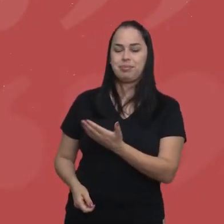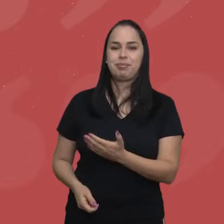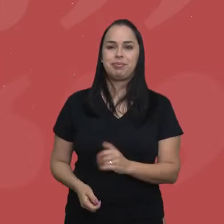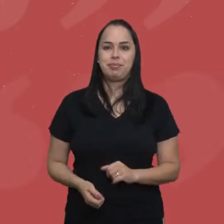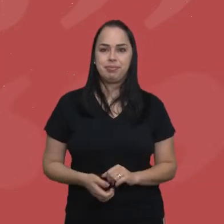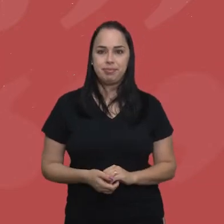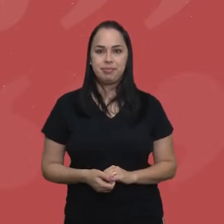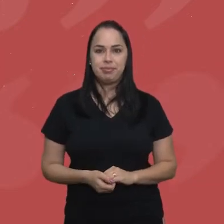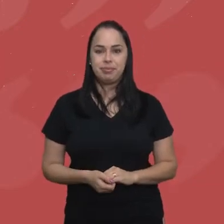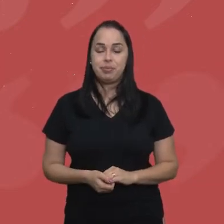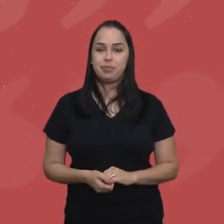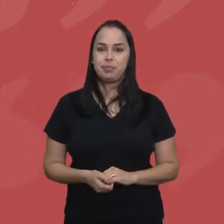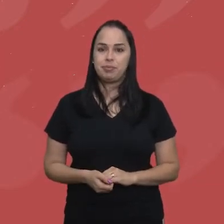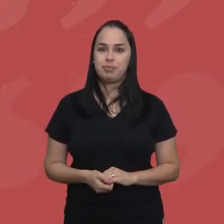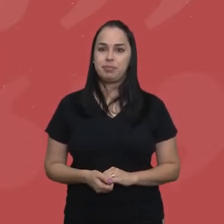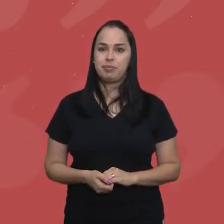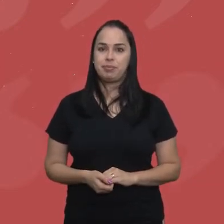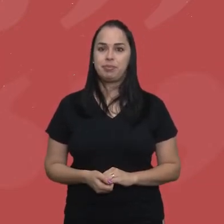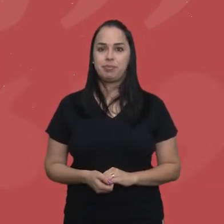museu?